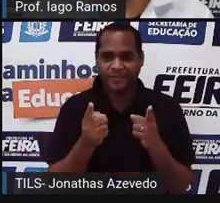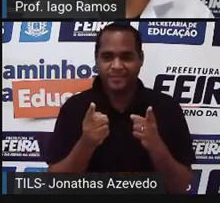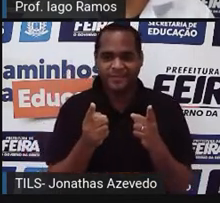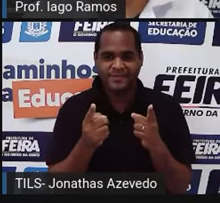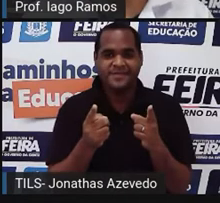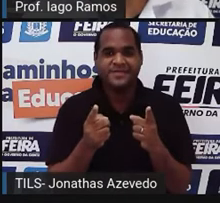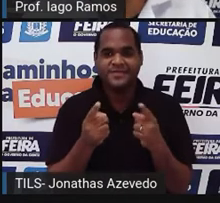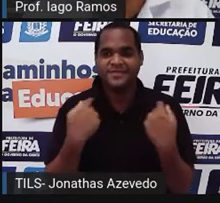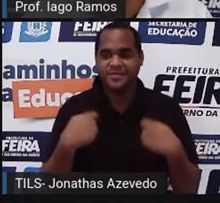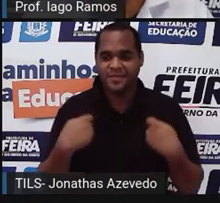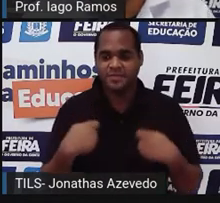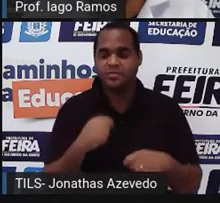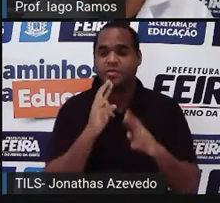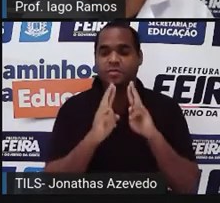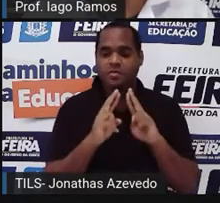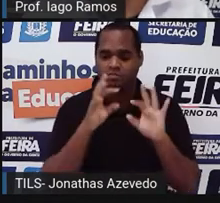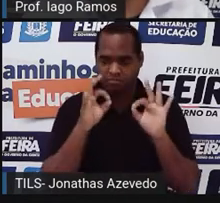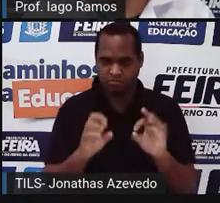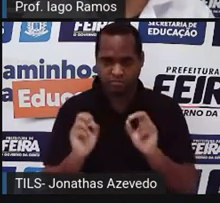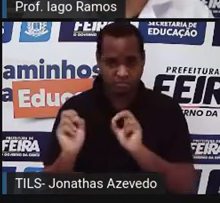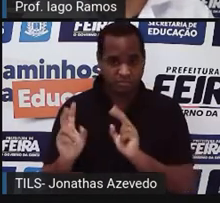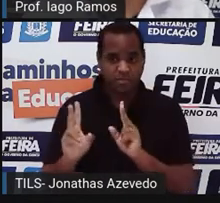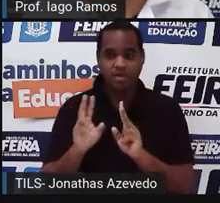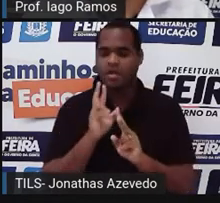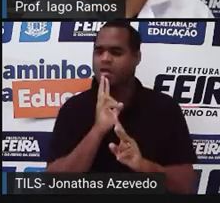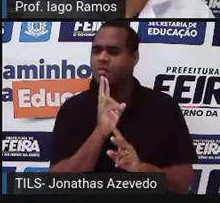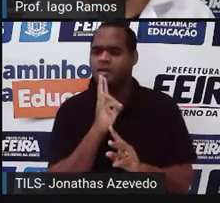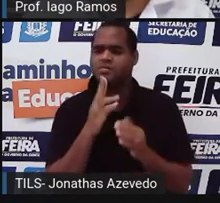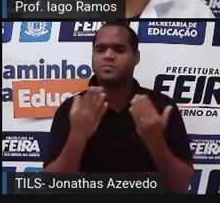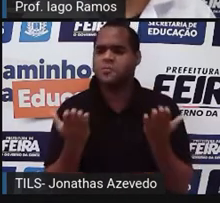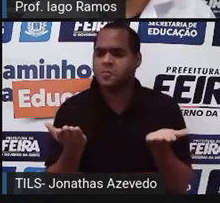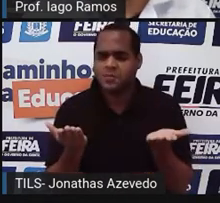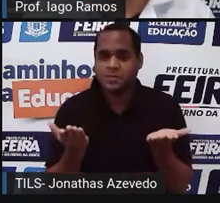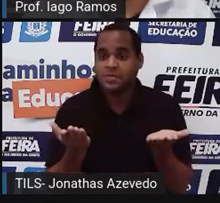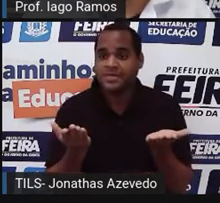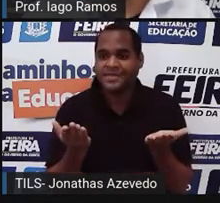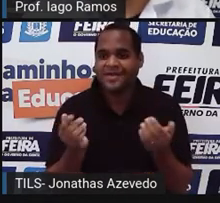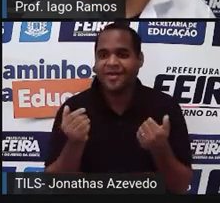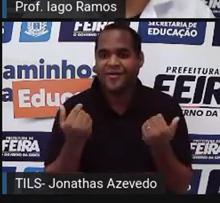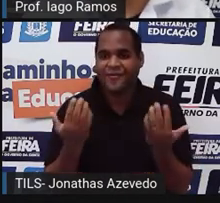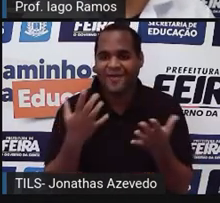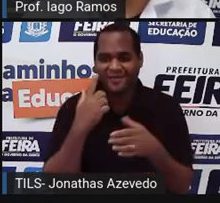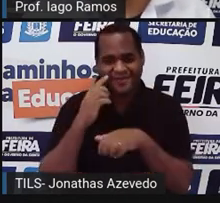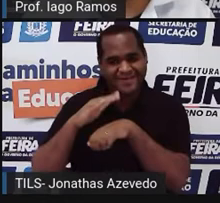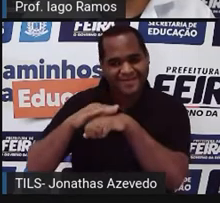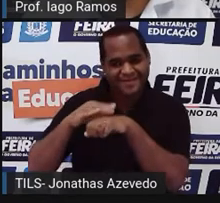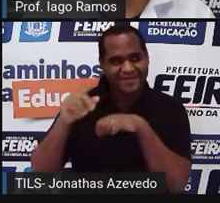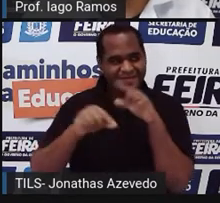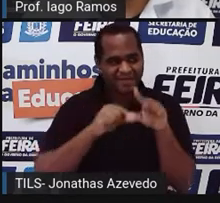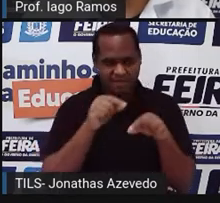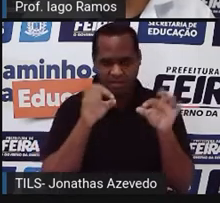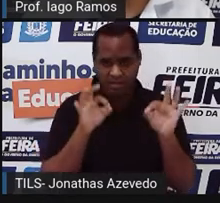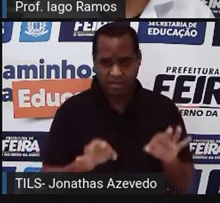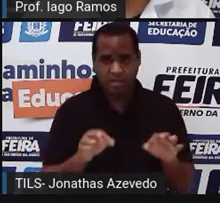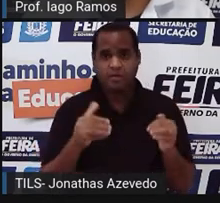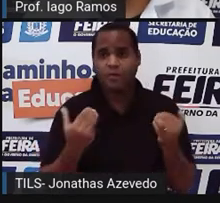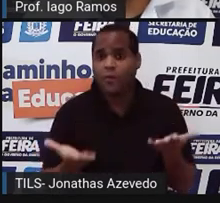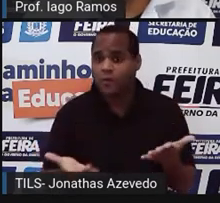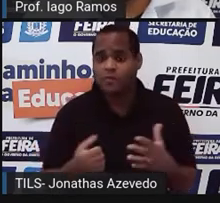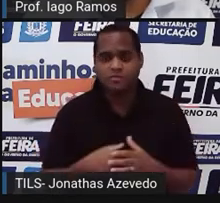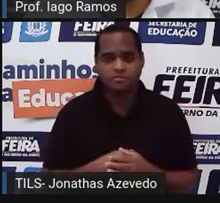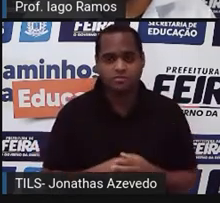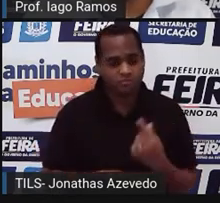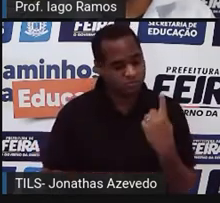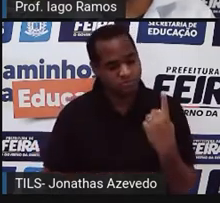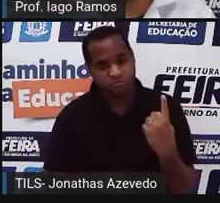vai ter que responder. Mas responder o quê? Qual das opções está correta? A opção